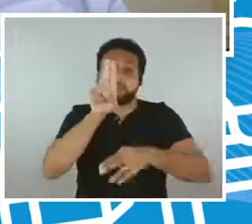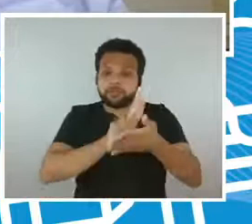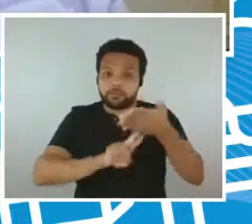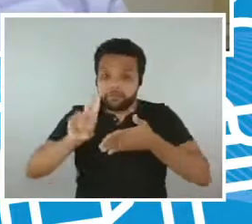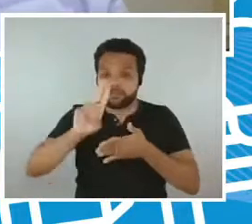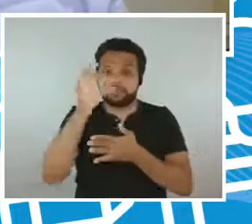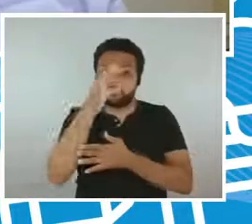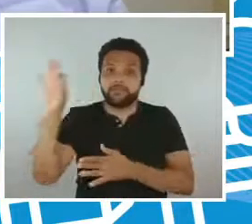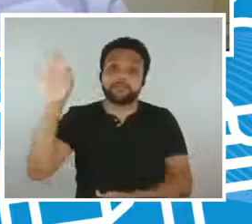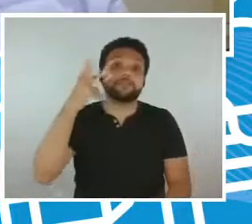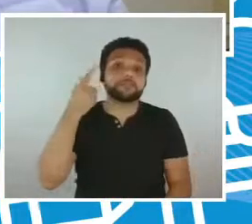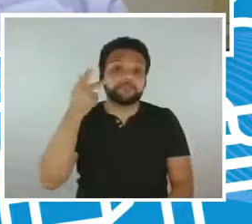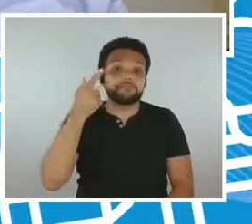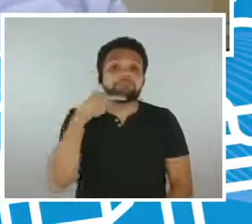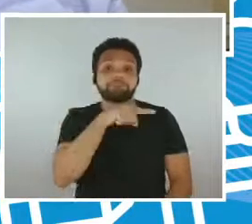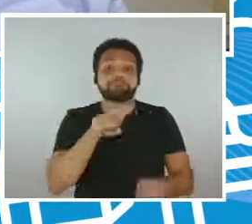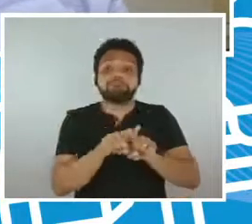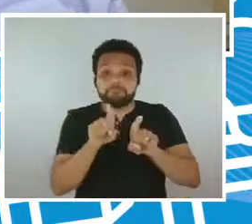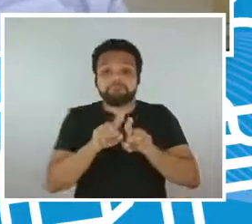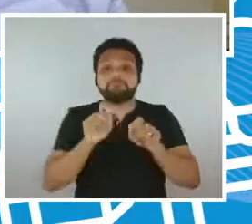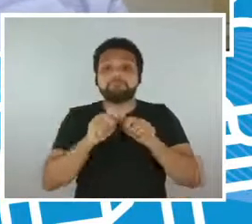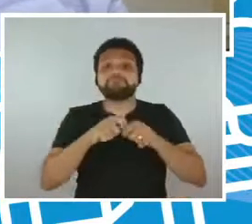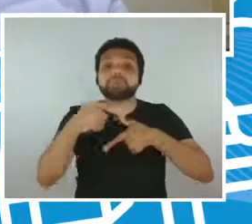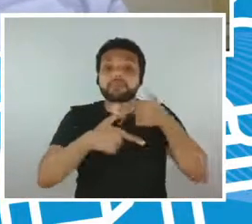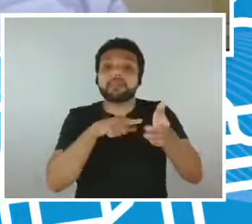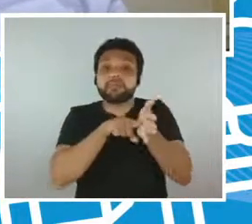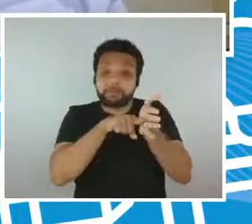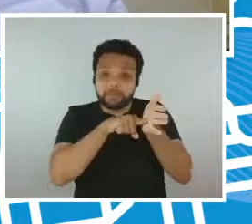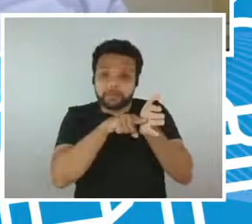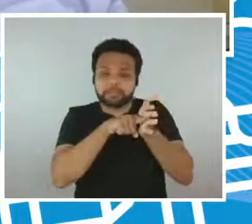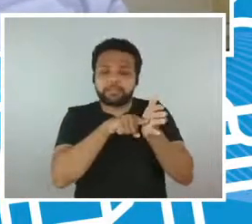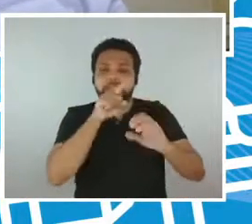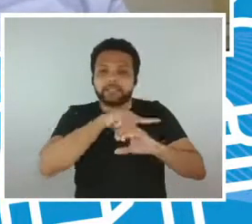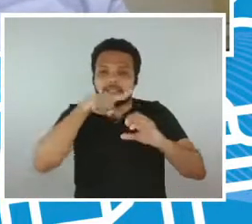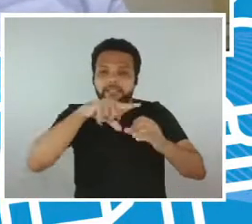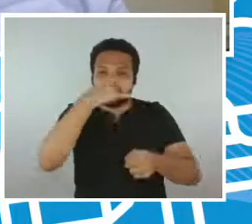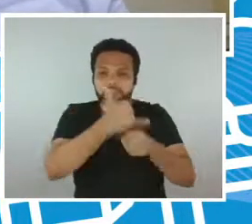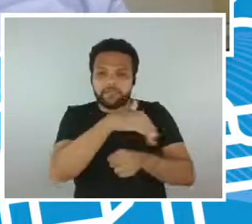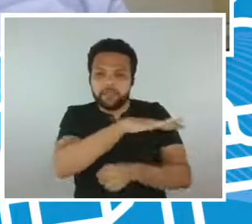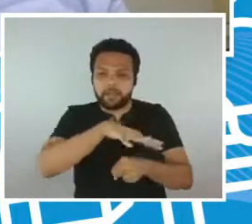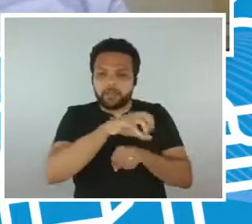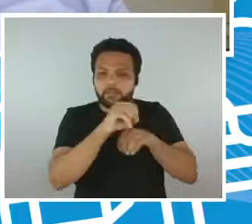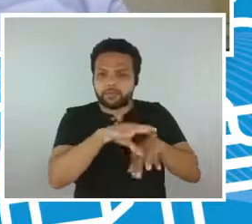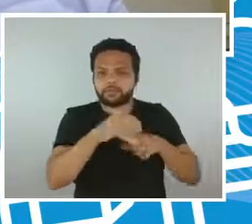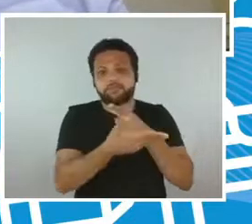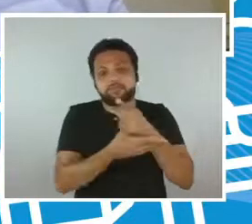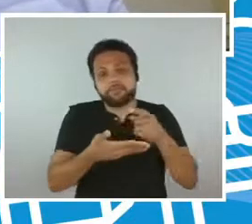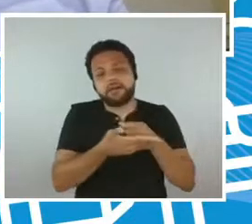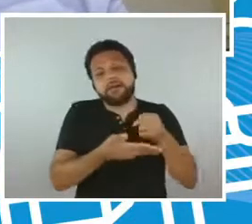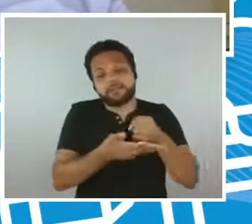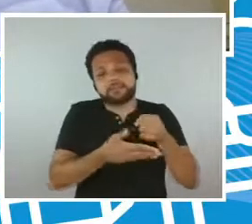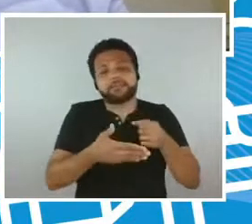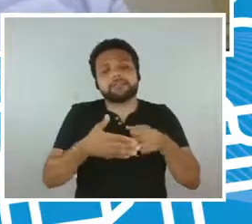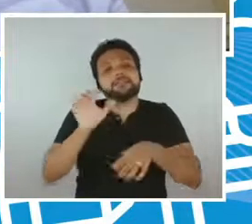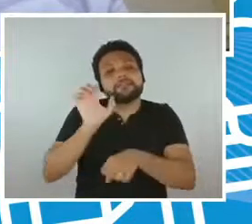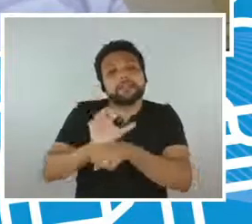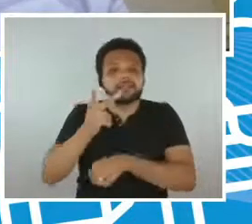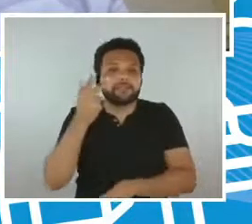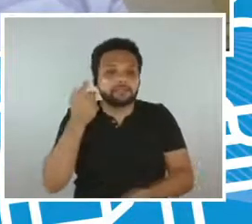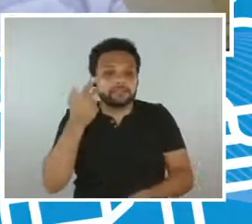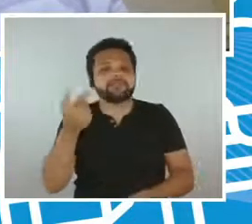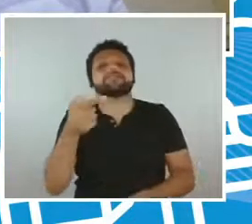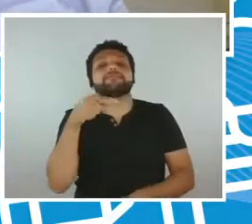Ceará. Exerce também a função de cientista-chefe em educação básica no estado do Ceará, programa à frente do